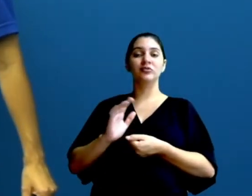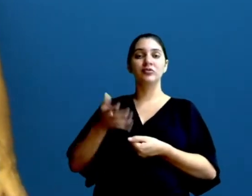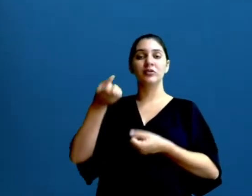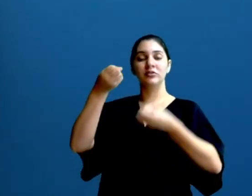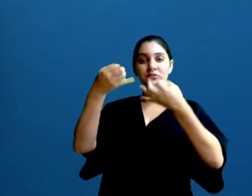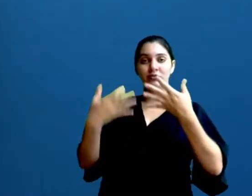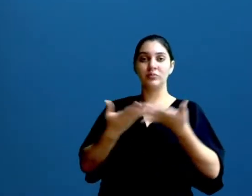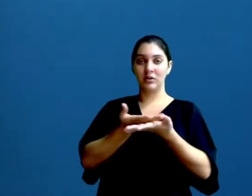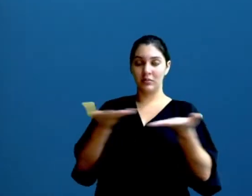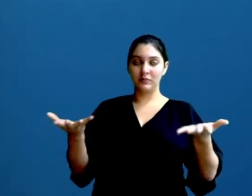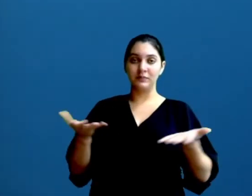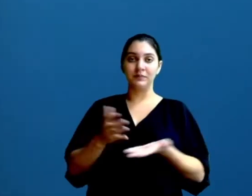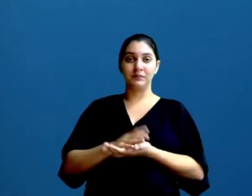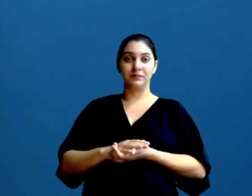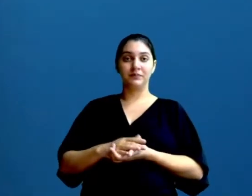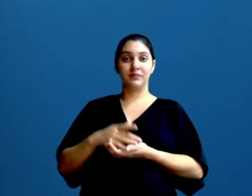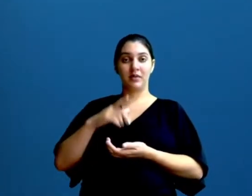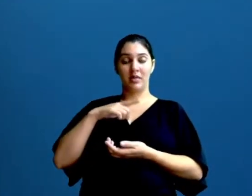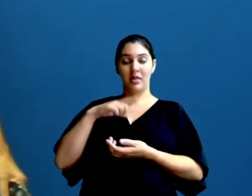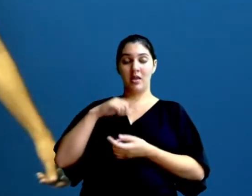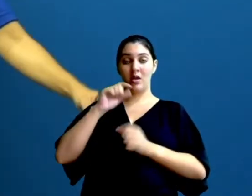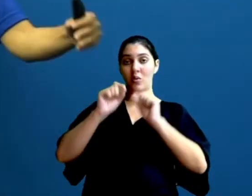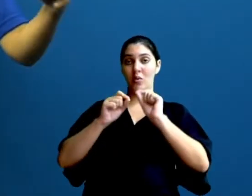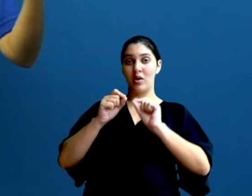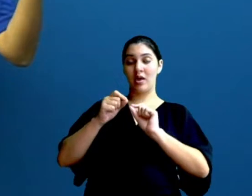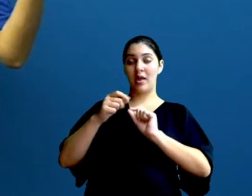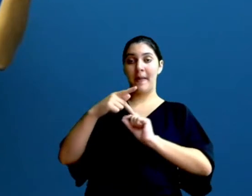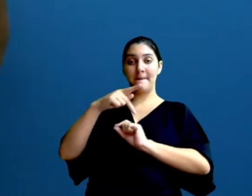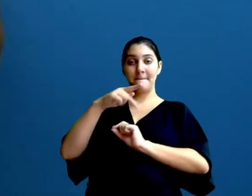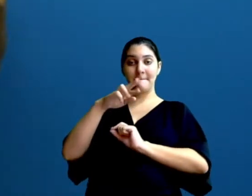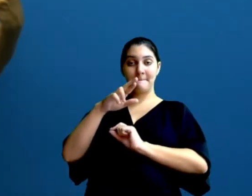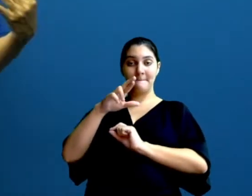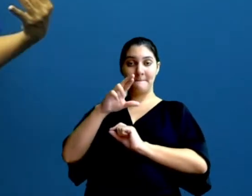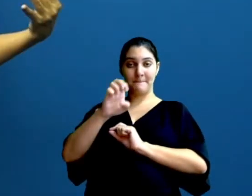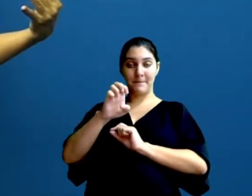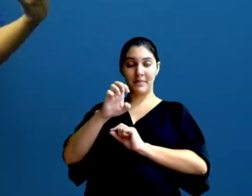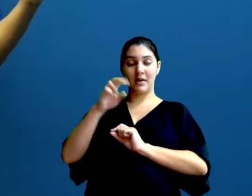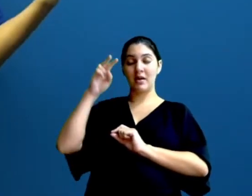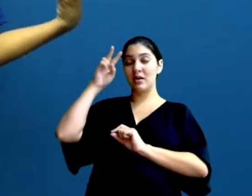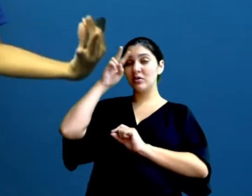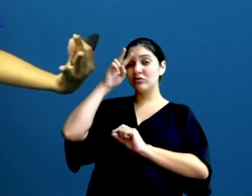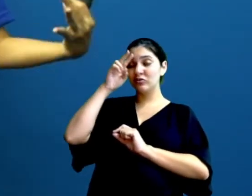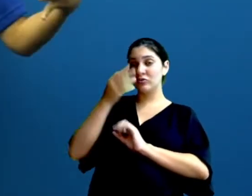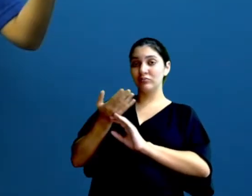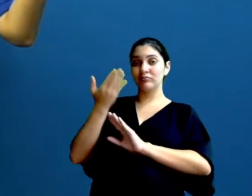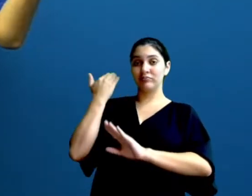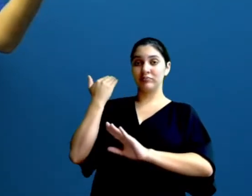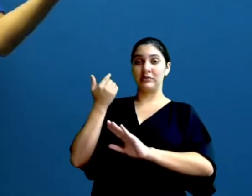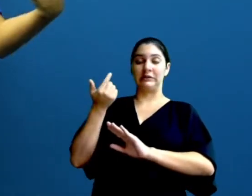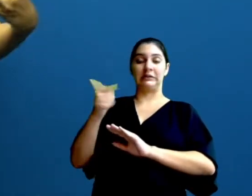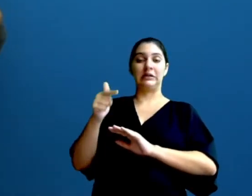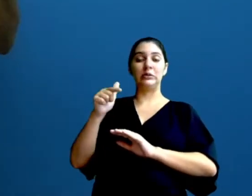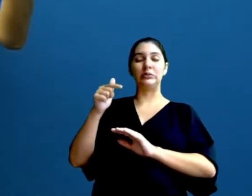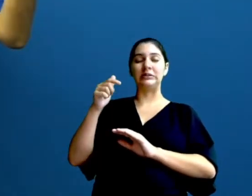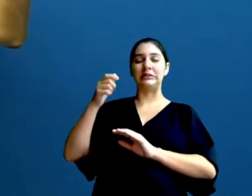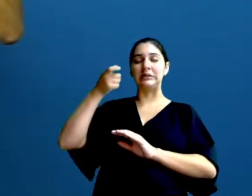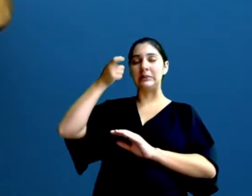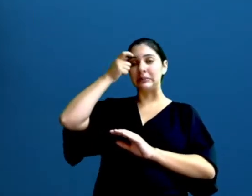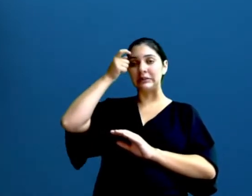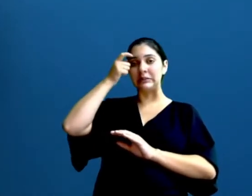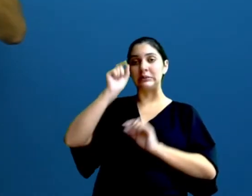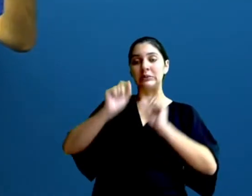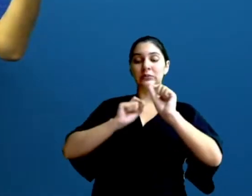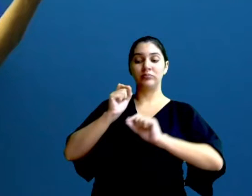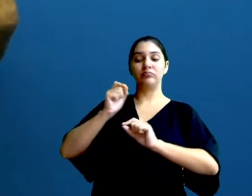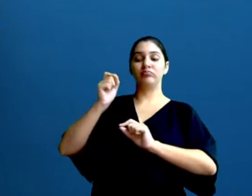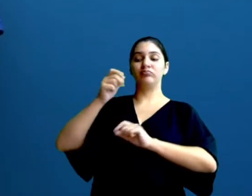falei para vocês, a pré-história, onde não se tinha essa noção de país, de